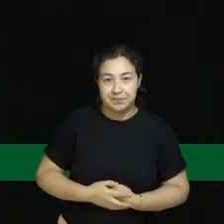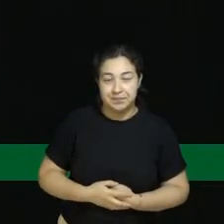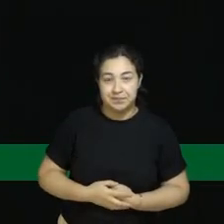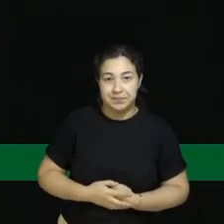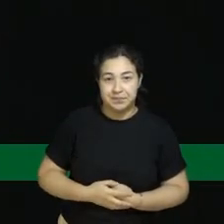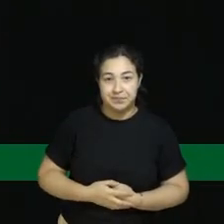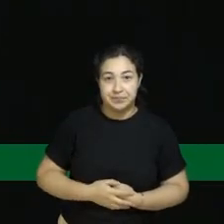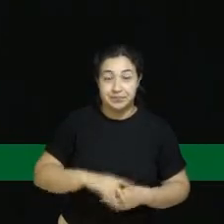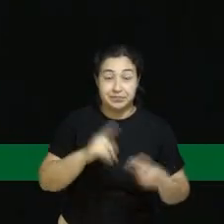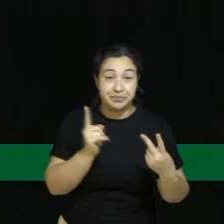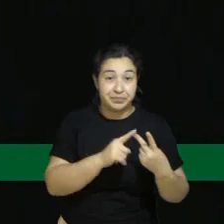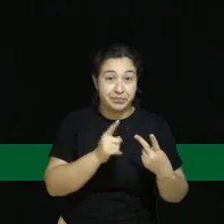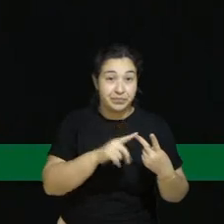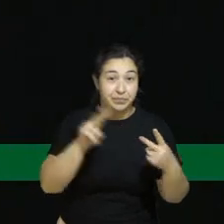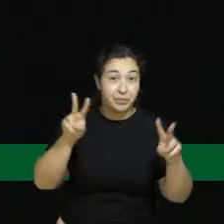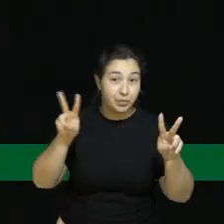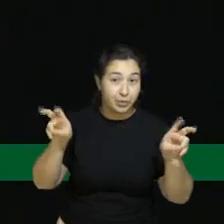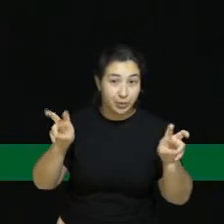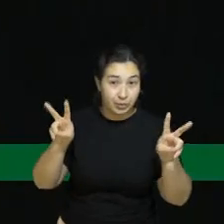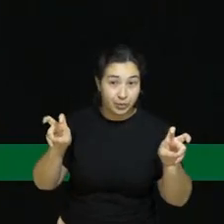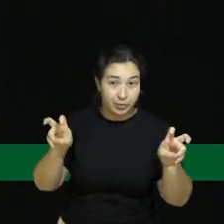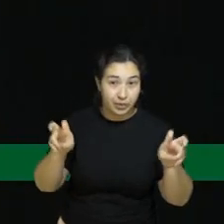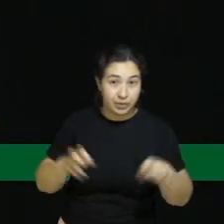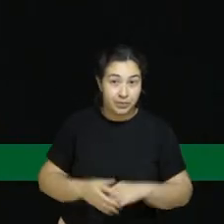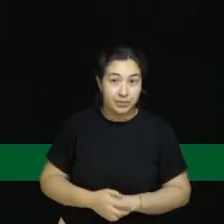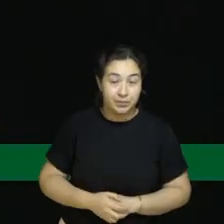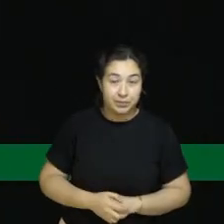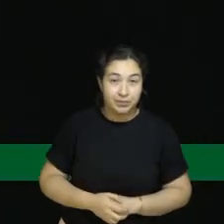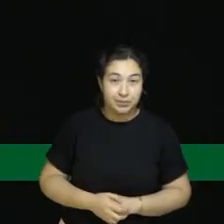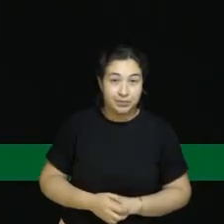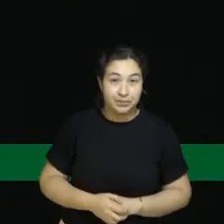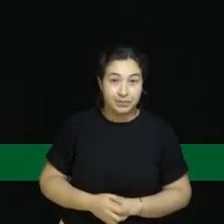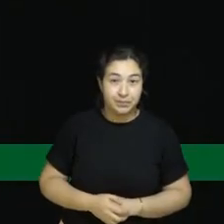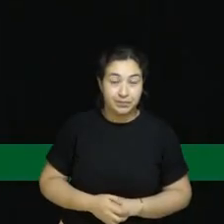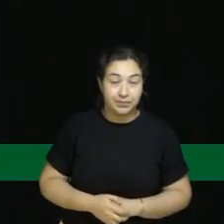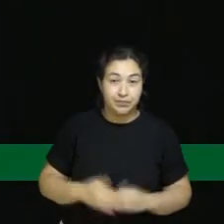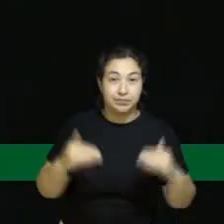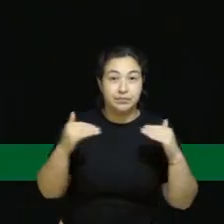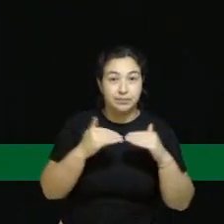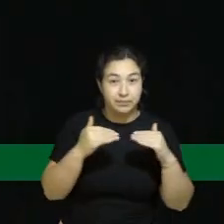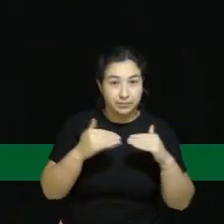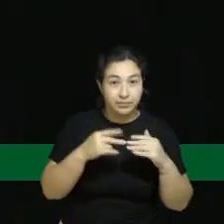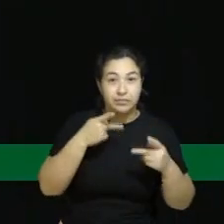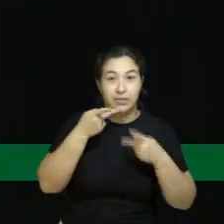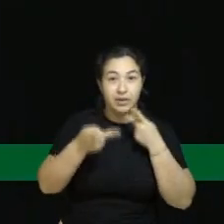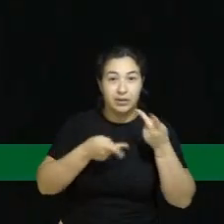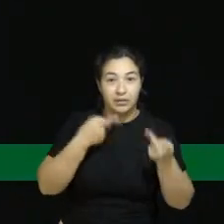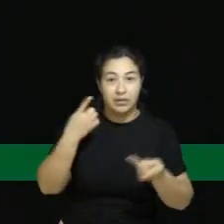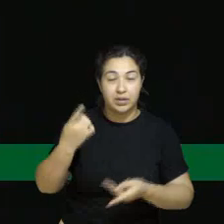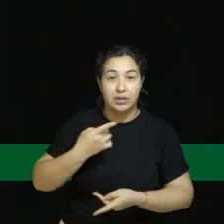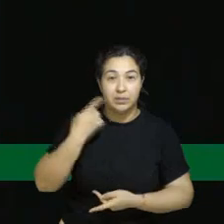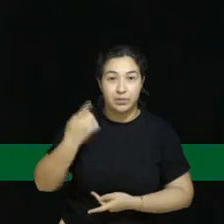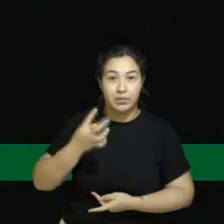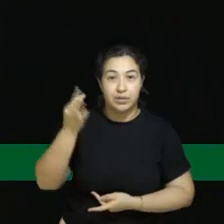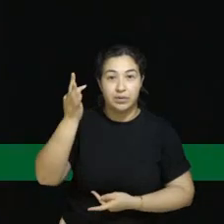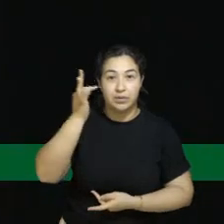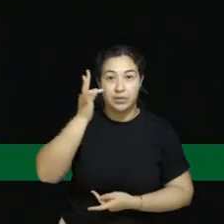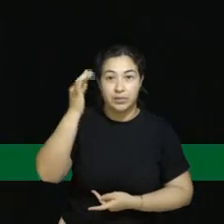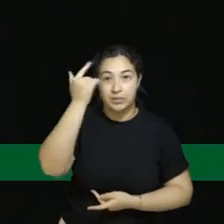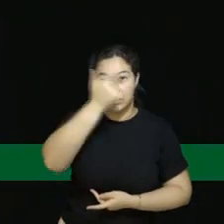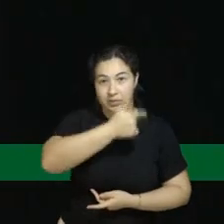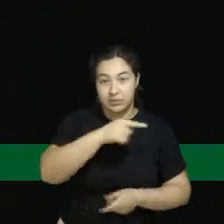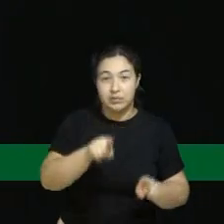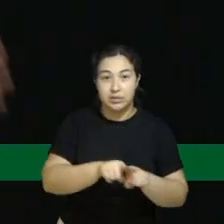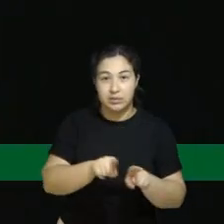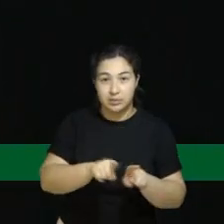segundo assunto, que eu gostaria aqui para encerrar o meu tempo, corroborando com as falas do deputado Fabiano da Luz e deputado